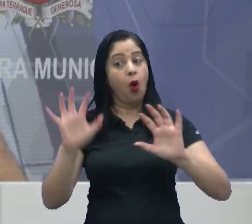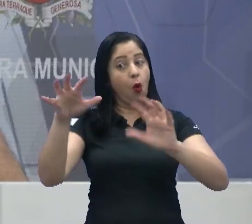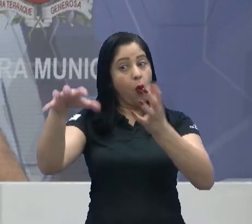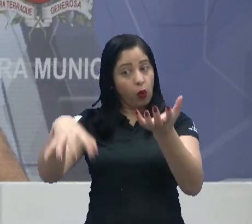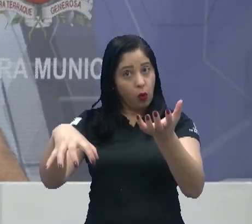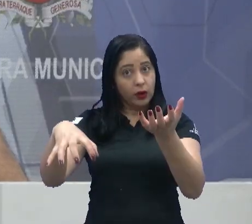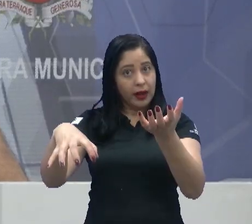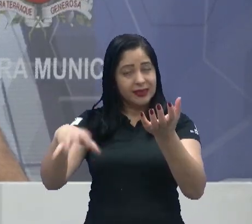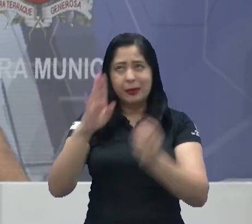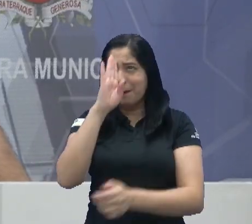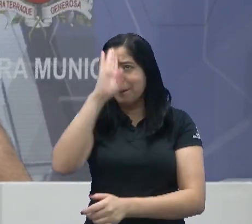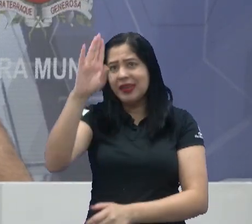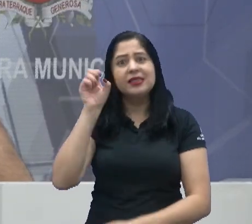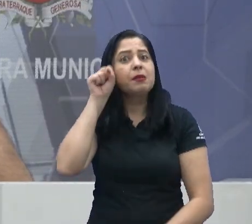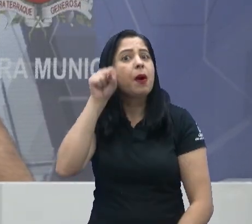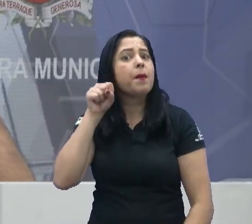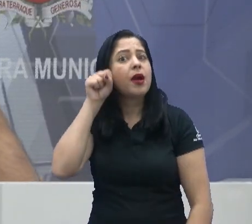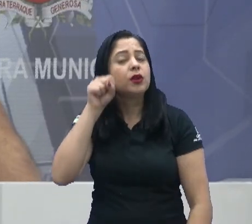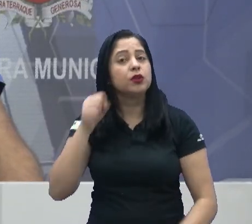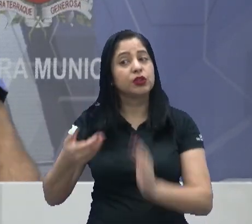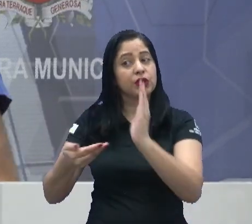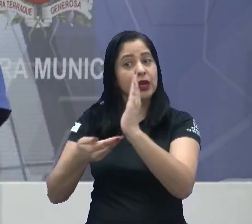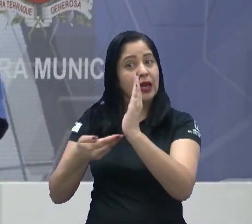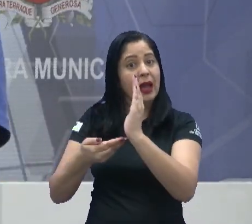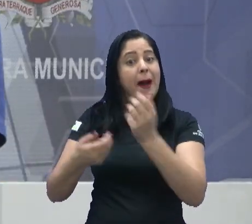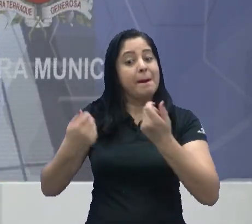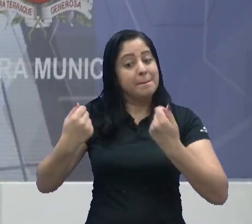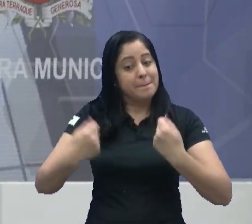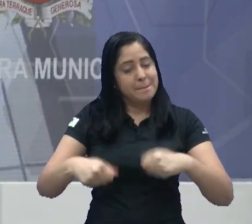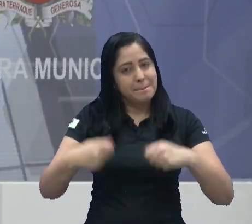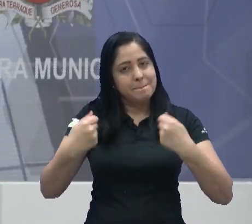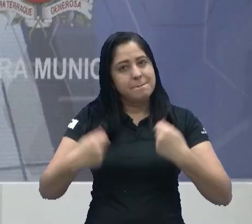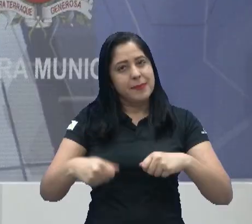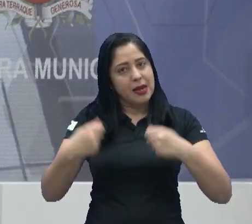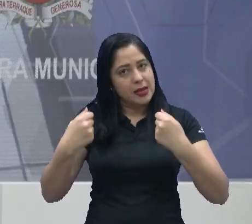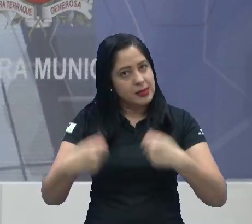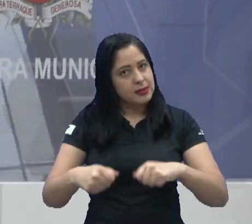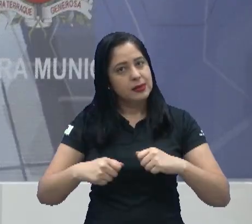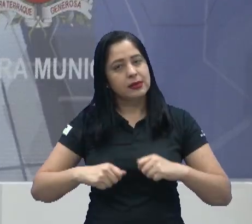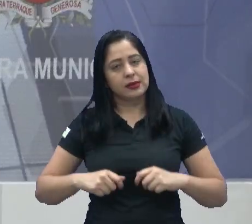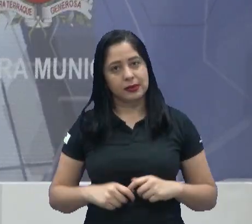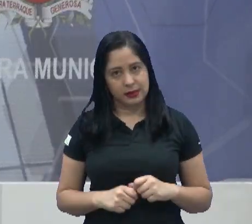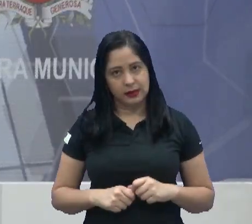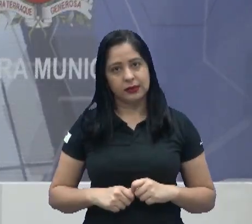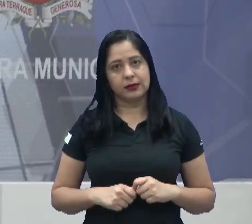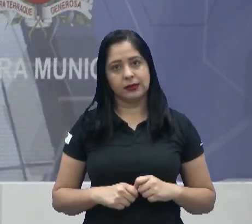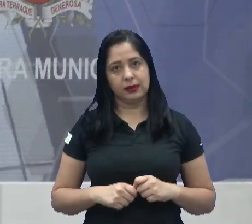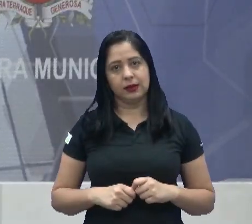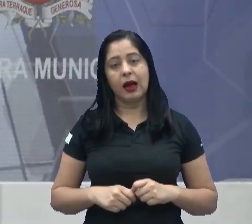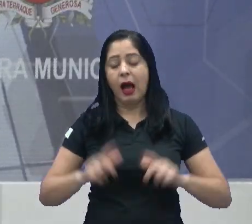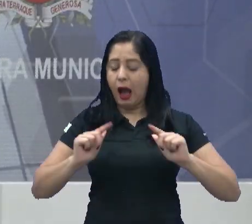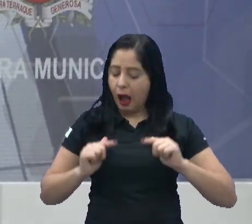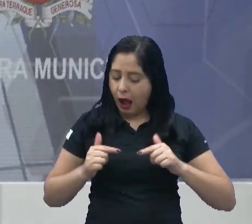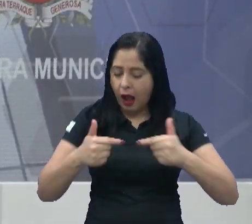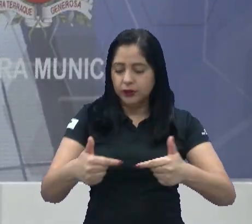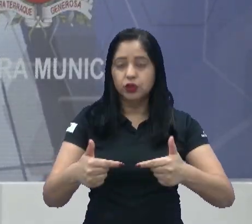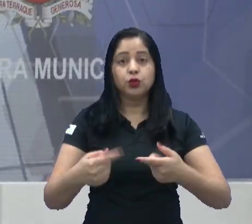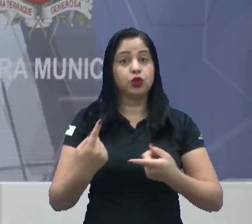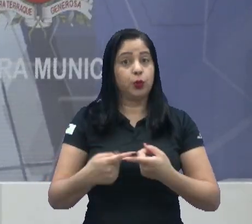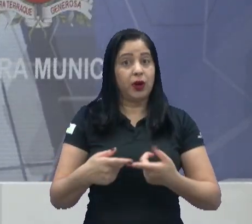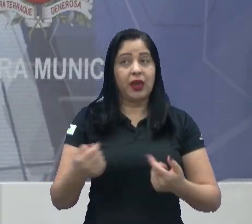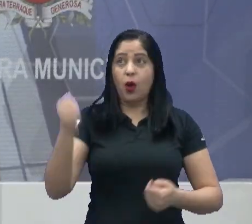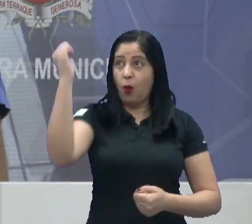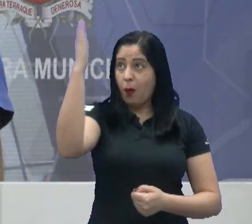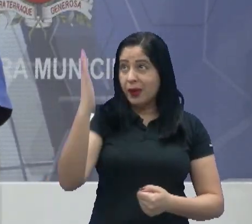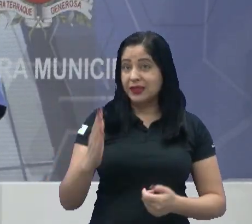Senado, precisa tomar uma medida para que a gente possa voltar a ter paz. O